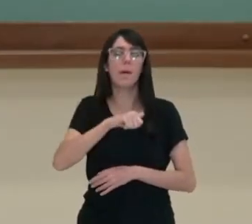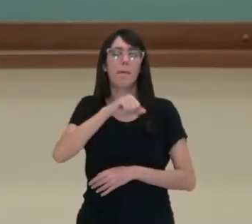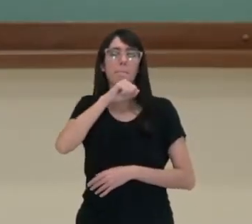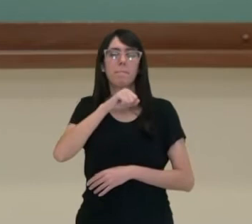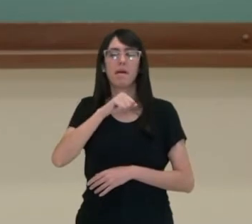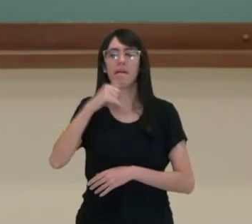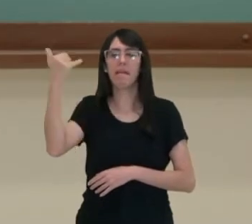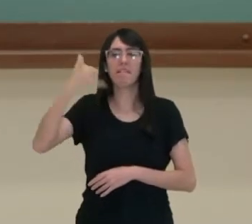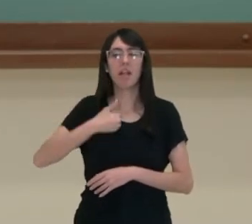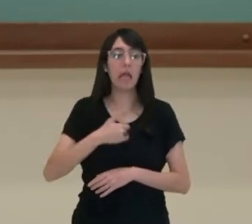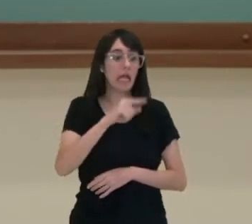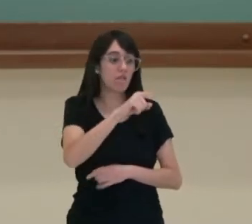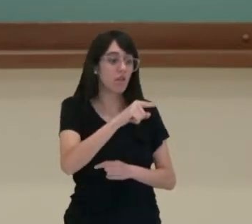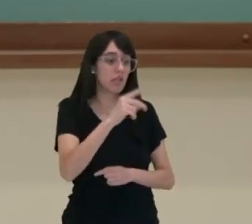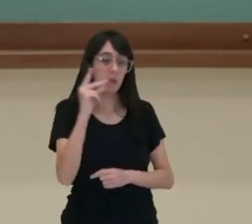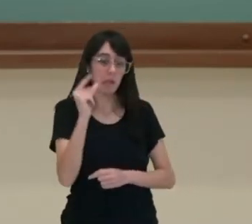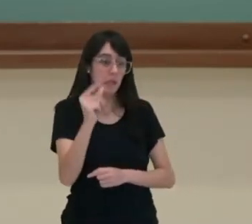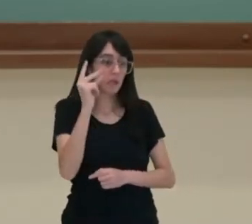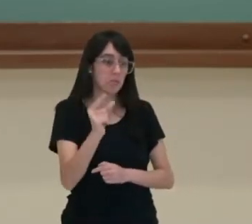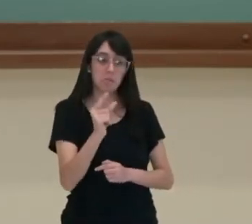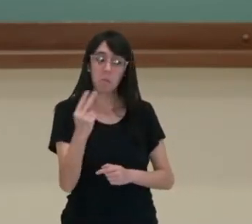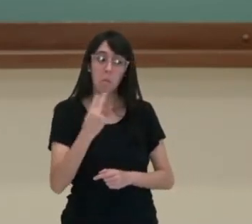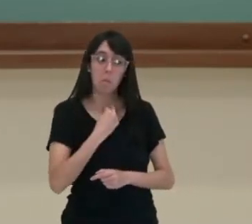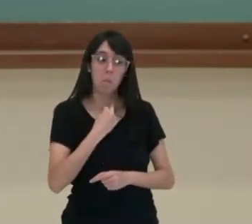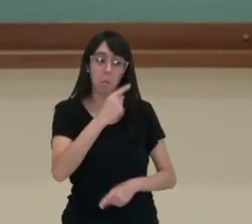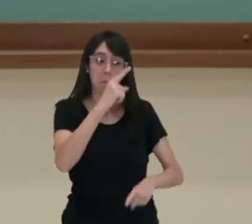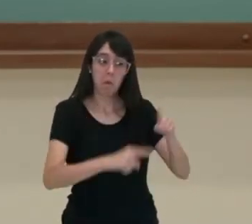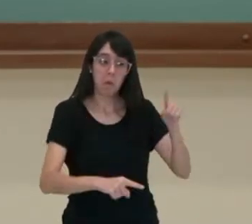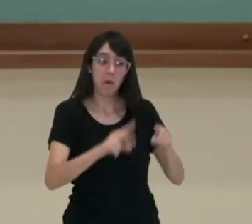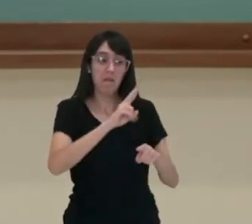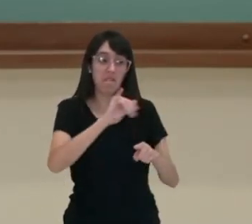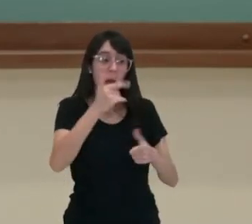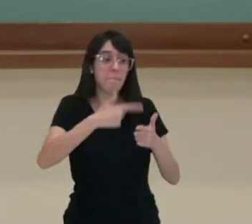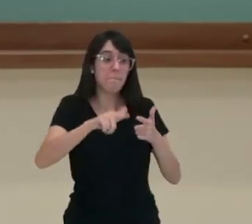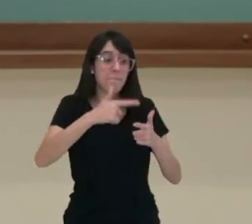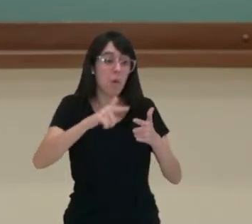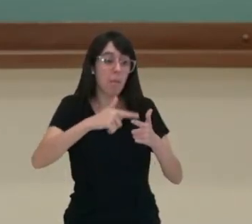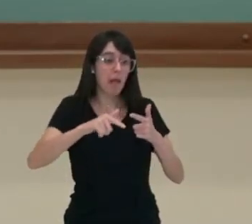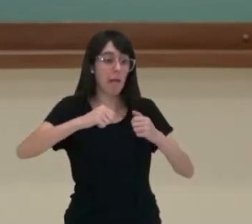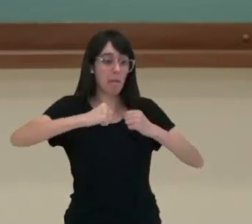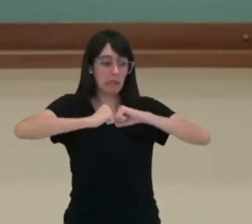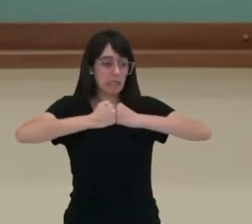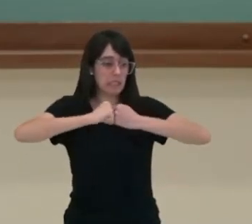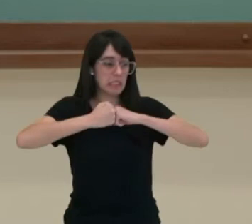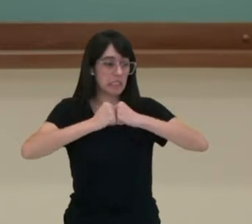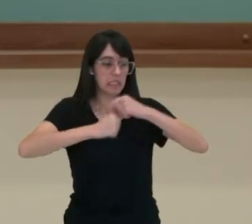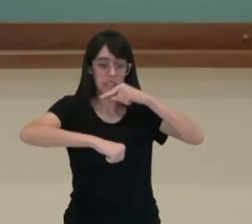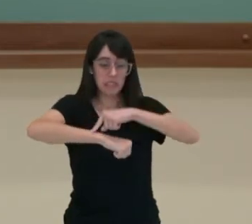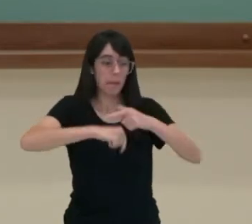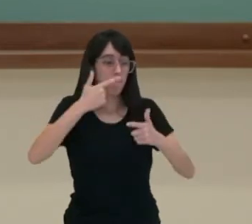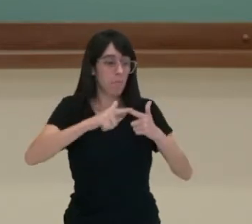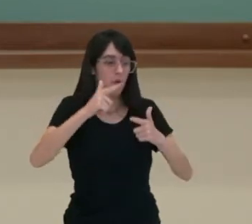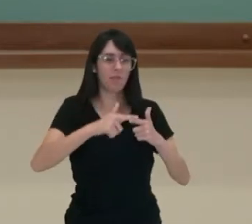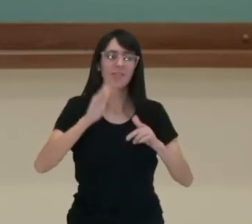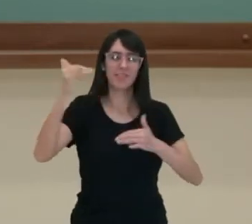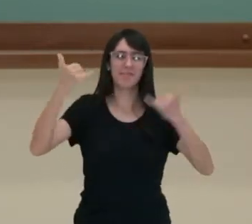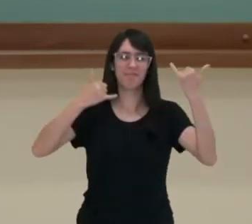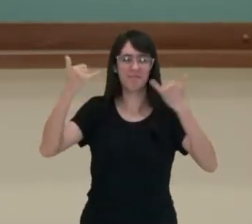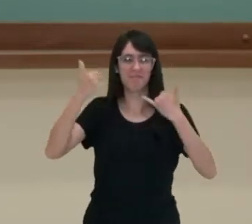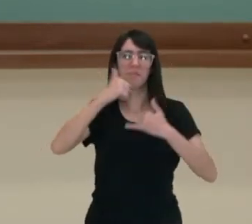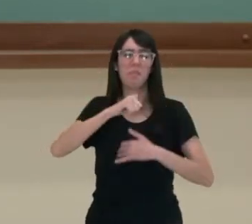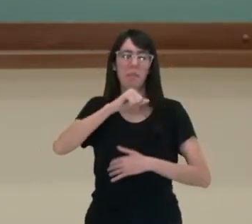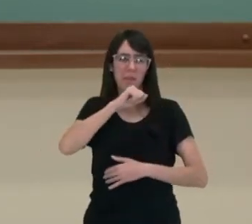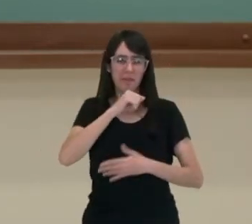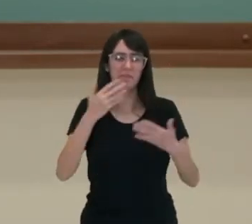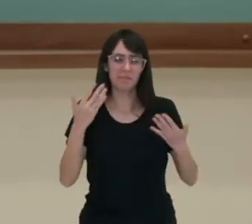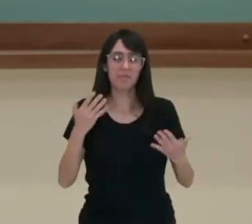estalar o dedo porque vai dar engrossar as juntas, vai machucar? Todo mundo já ouviu essa frase, né? Mas eu vou explicar para vocês